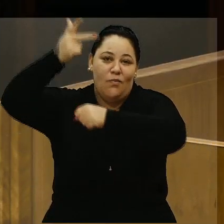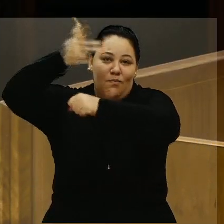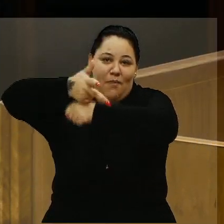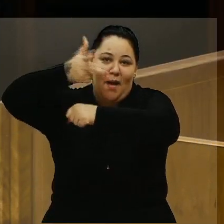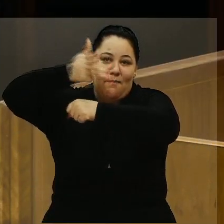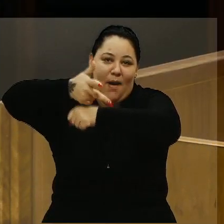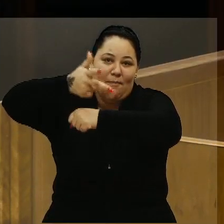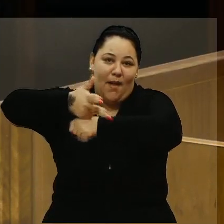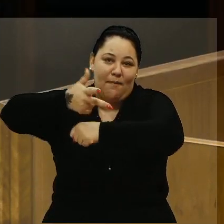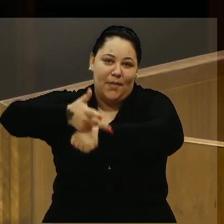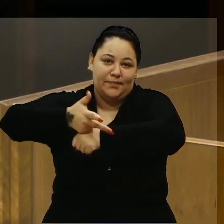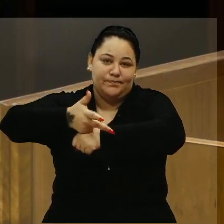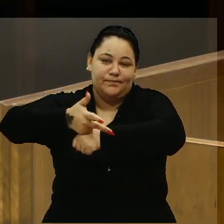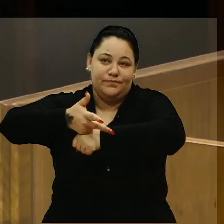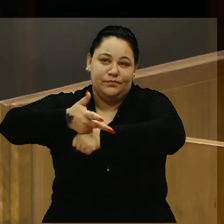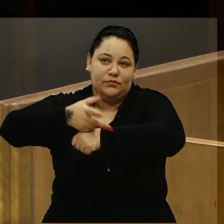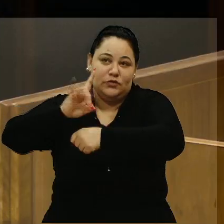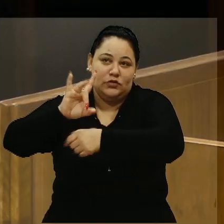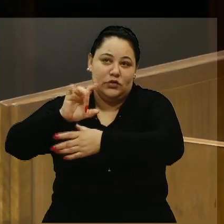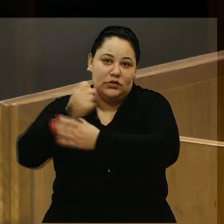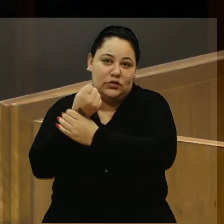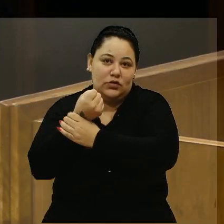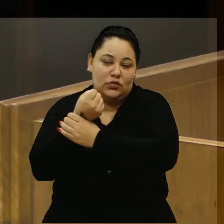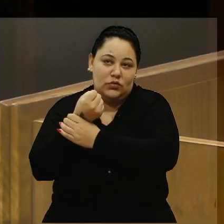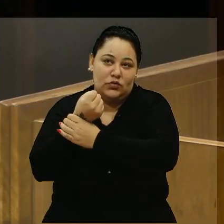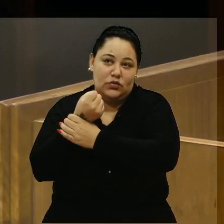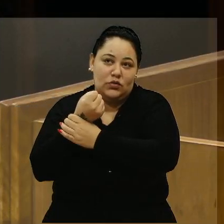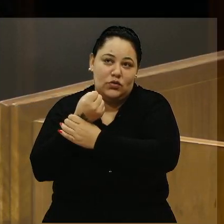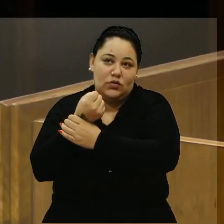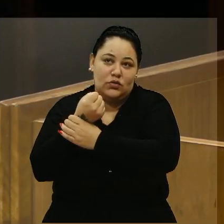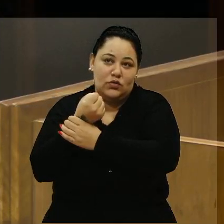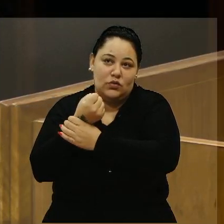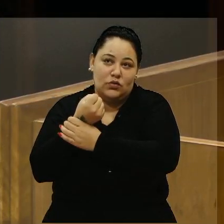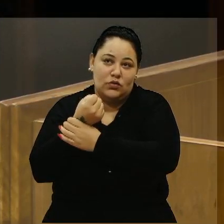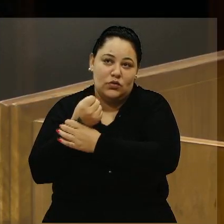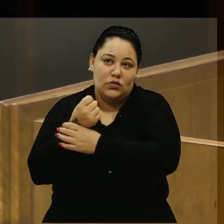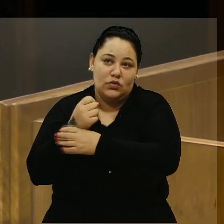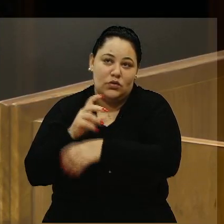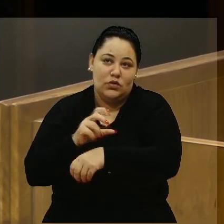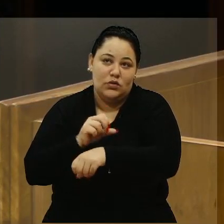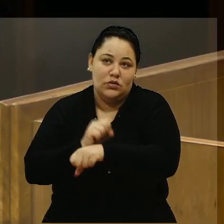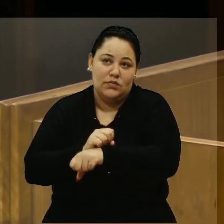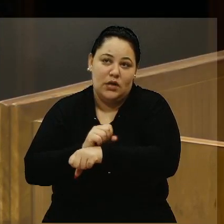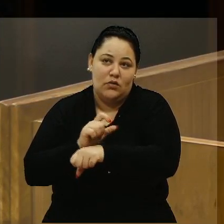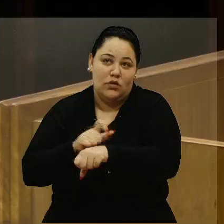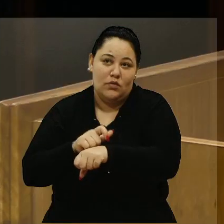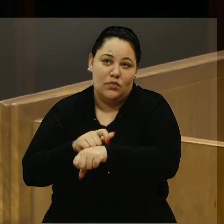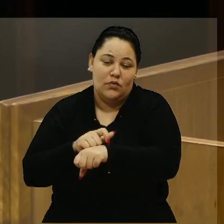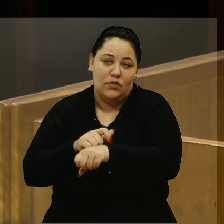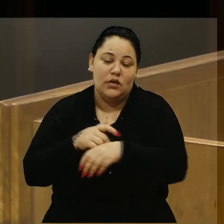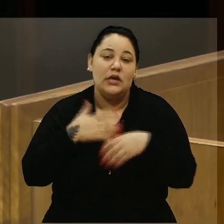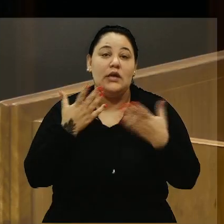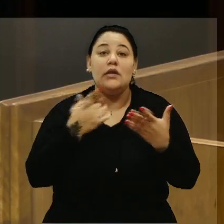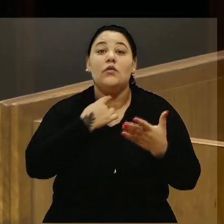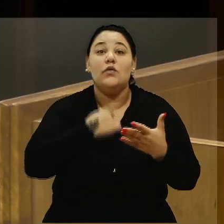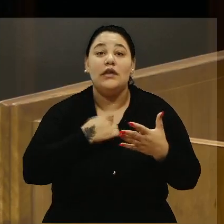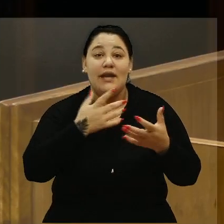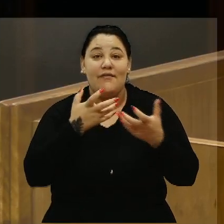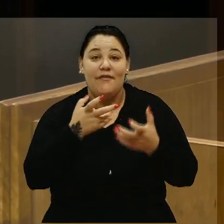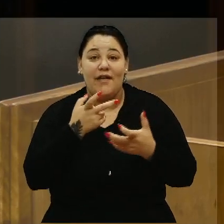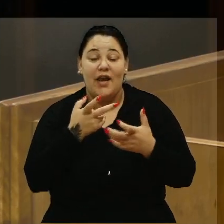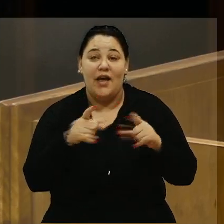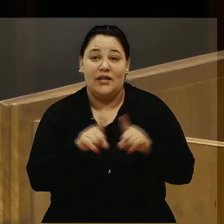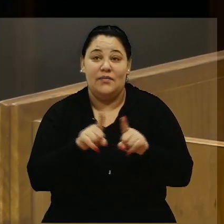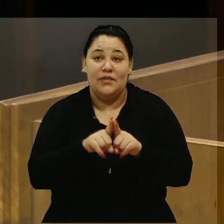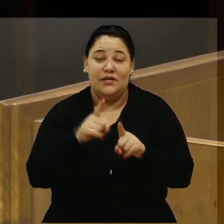pardais. Só segurar meu tempo, acho, presidente. Eu não sei se... Aí, então, eu gostaria de dizer que nos